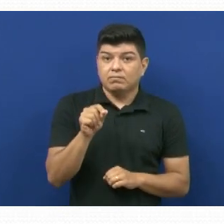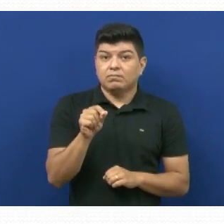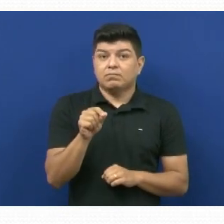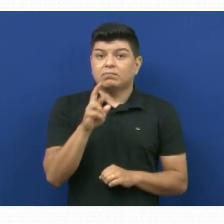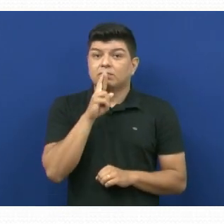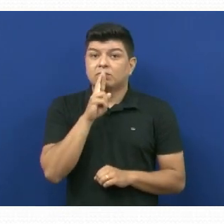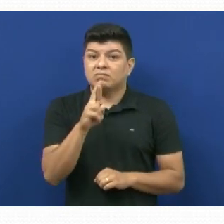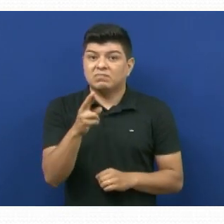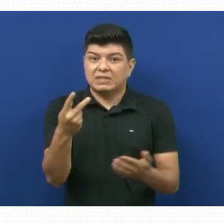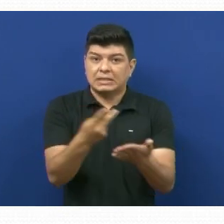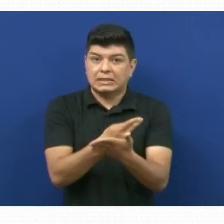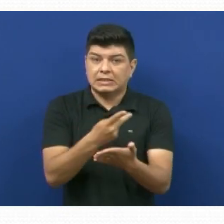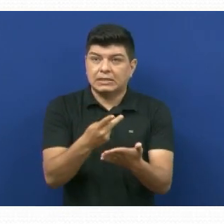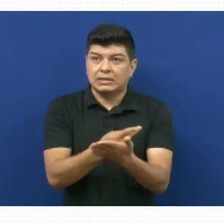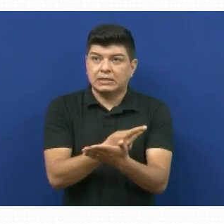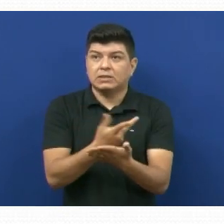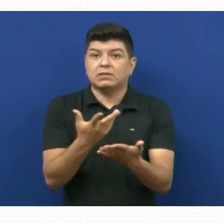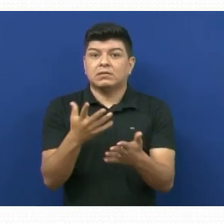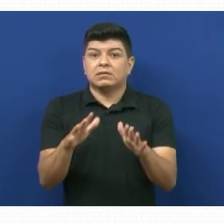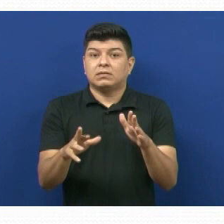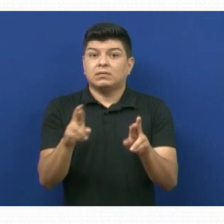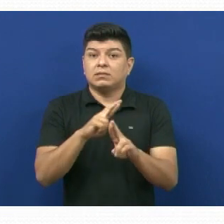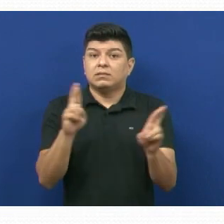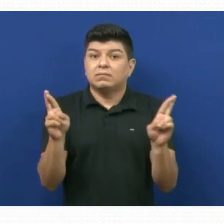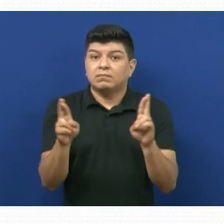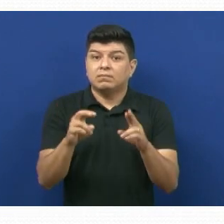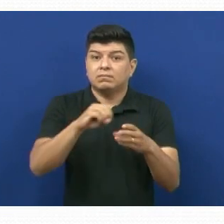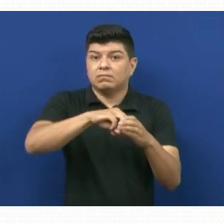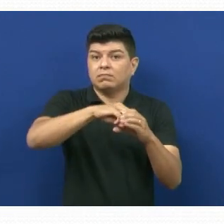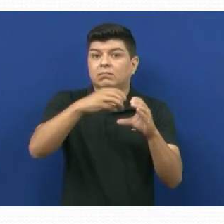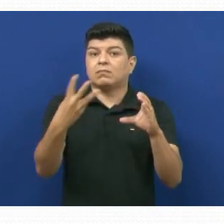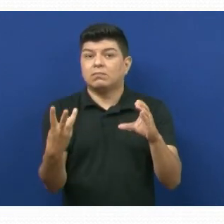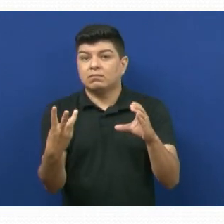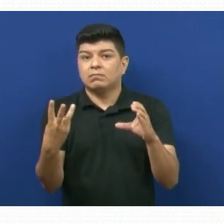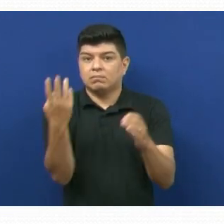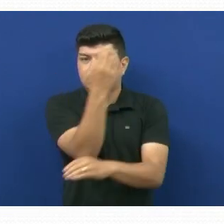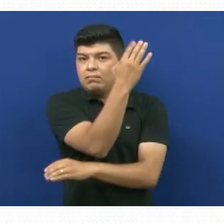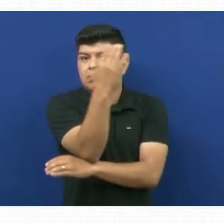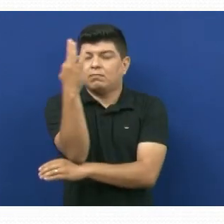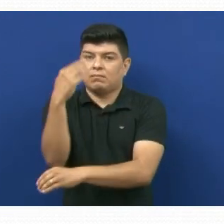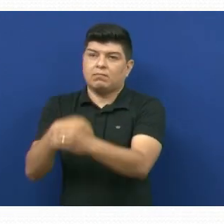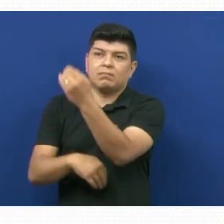opção incorreta em relação às características da paisagem.